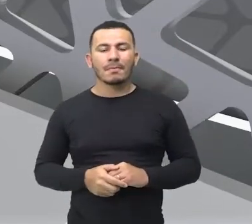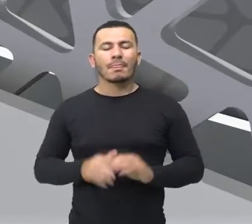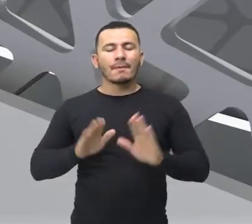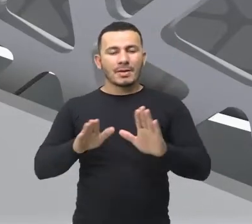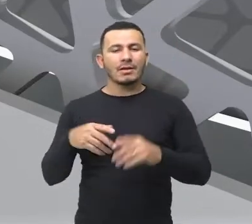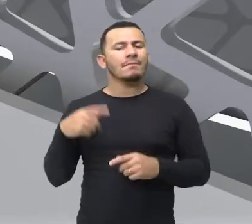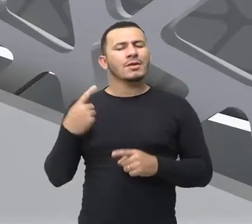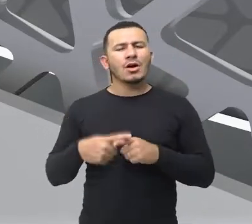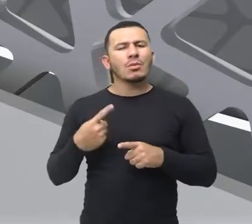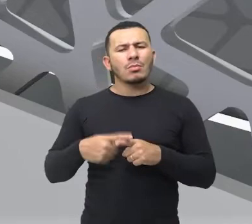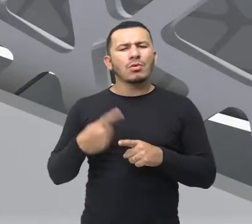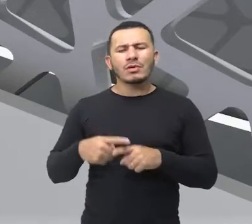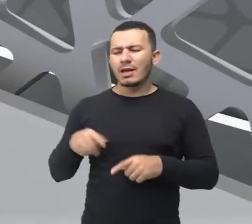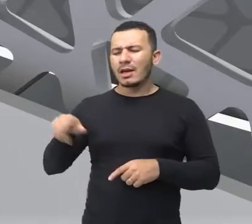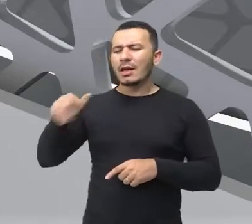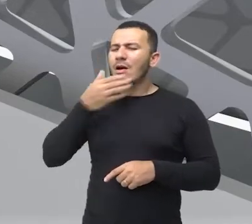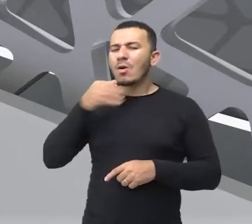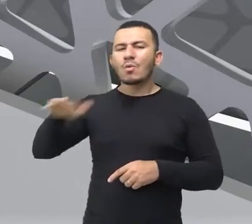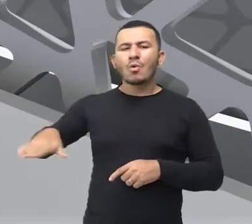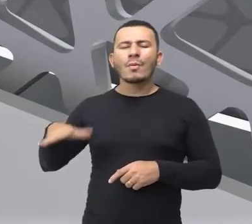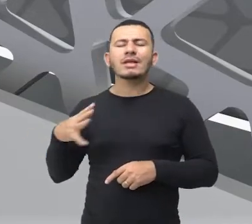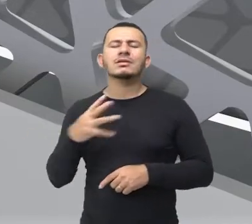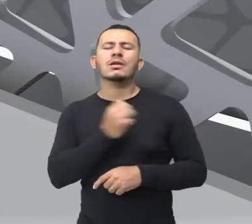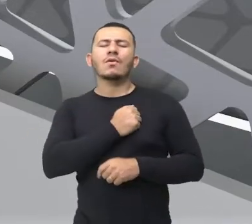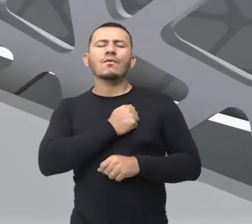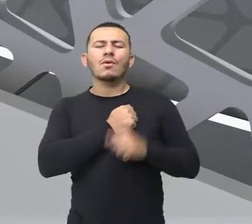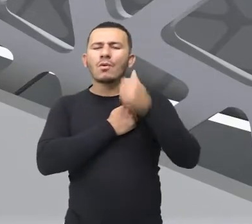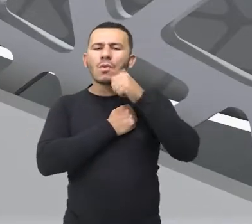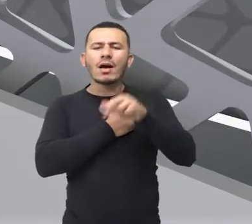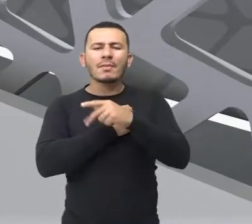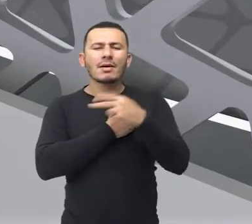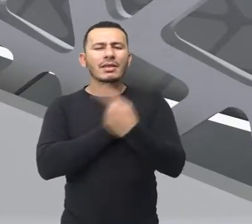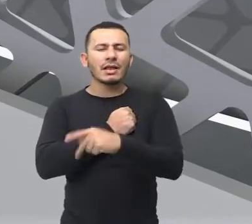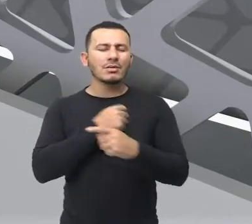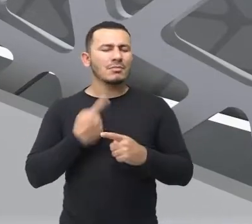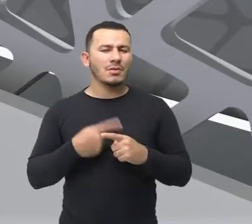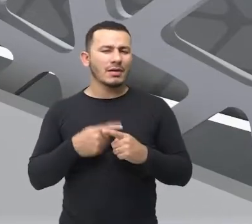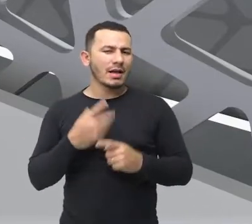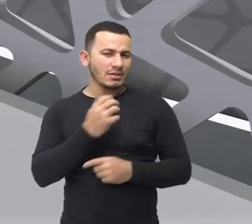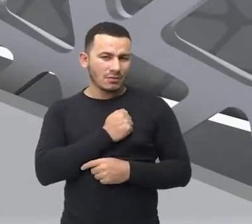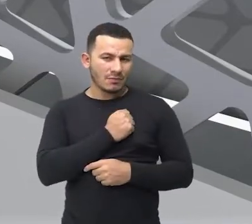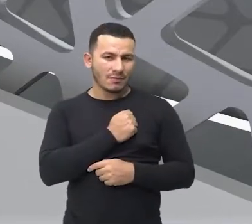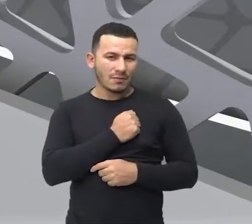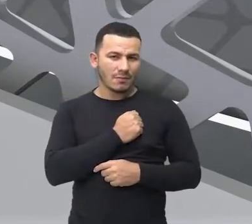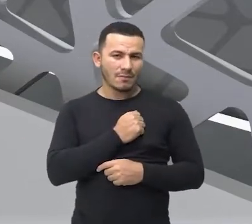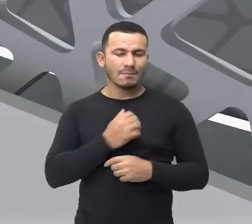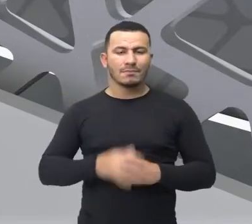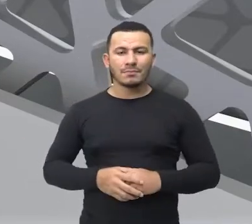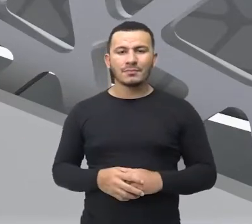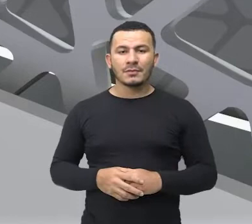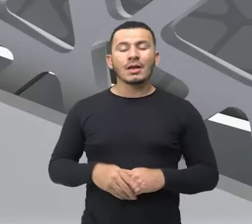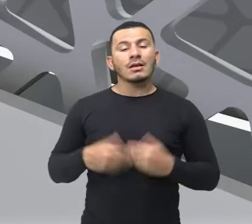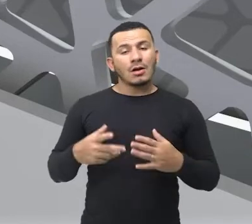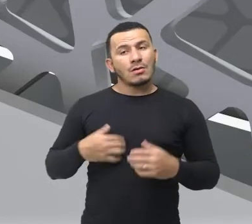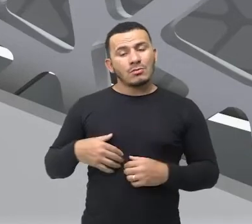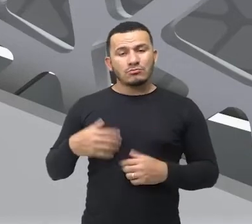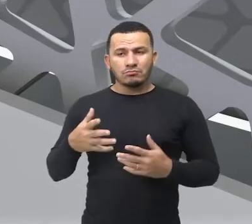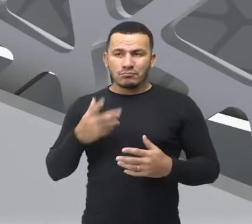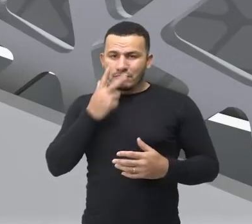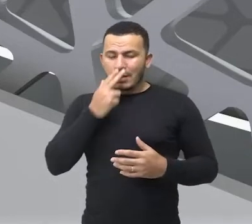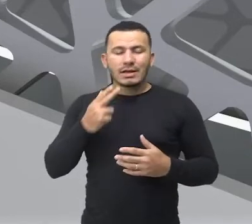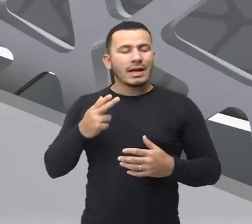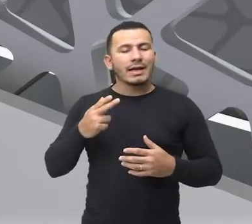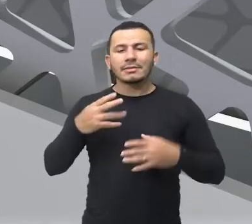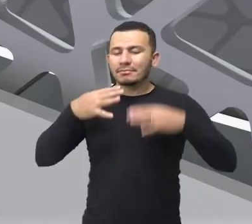seja, ele cometeu não, por que ele fez esse ato? Por que ele salvou a irmã? Aí a gente tem uma questão da natureza, né? De